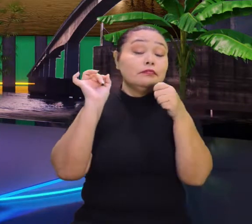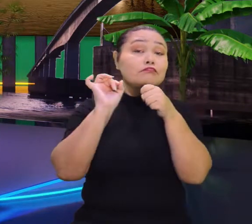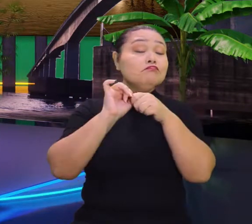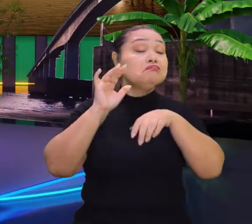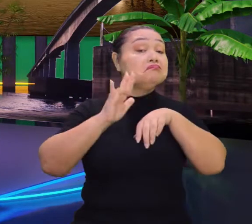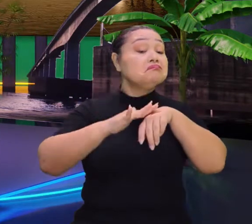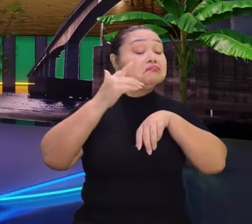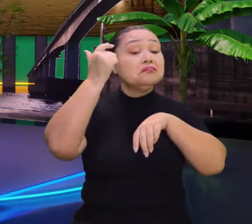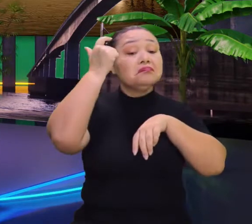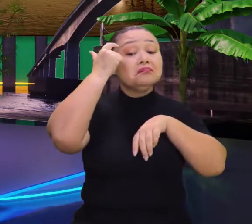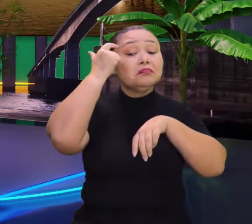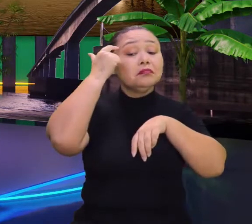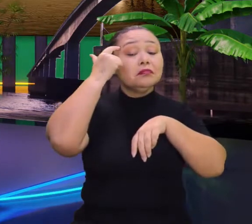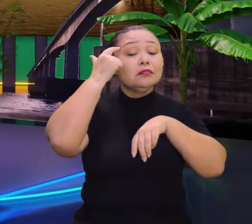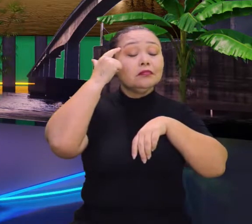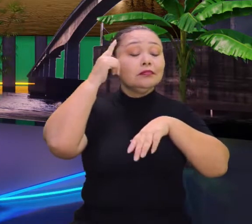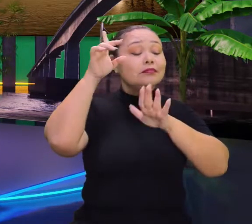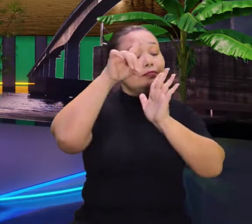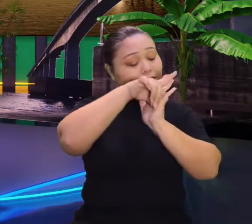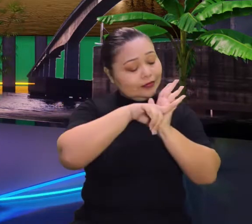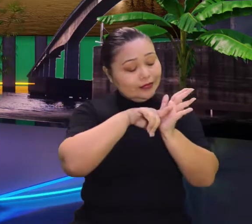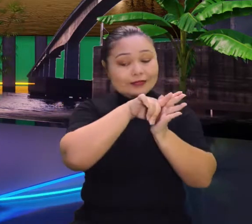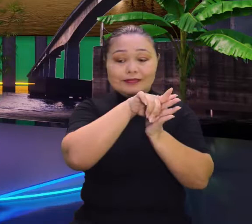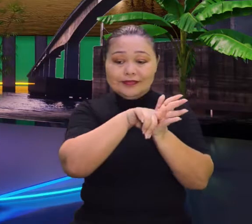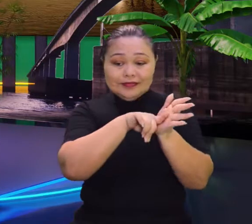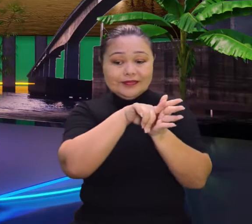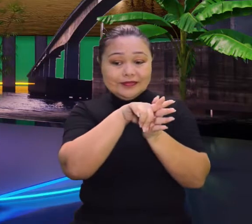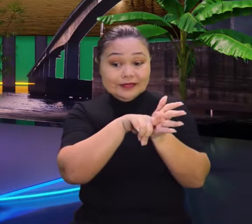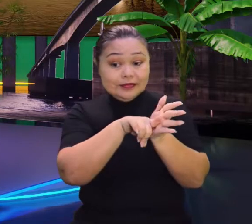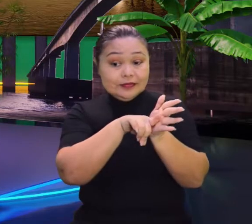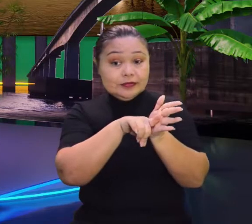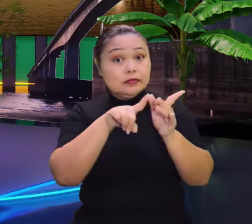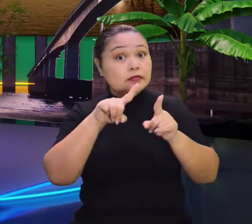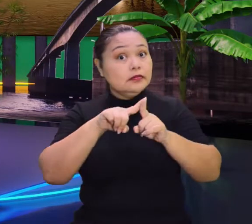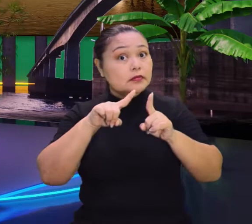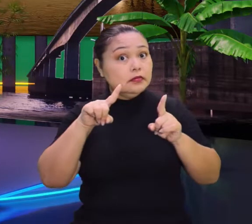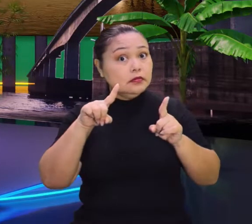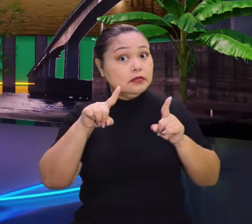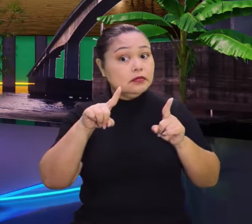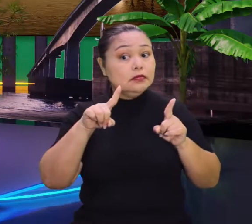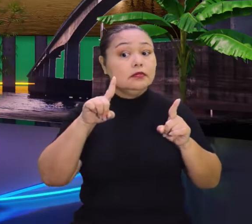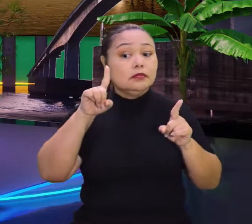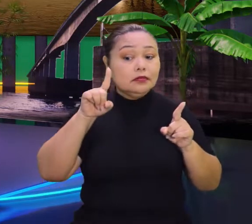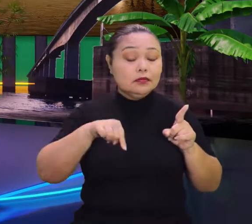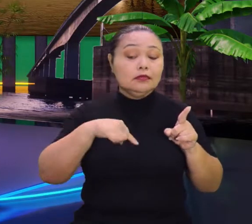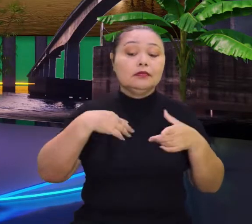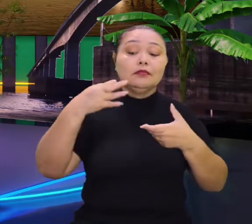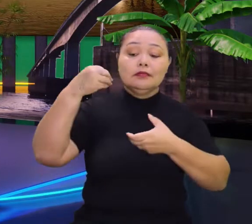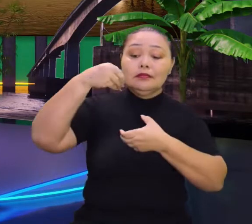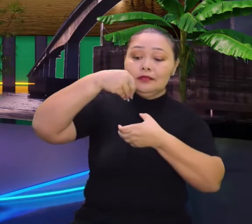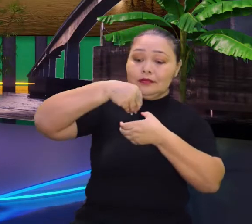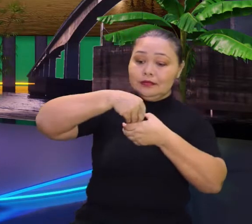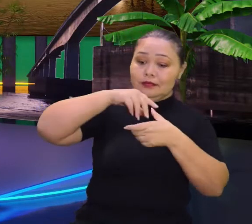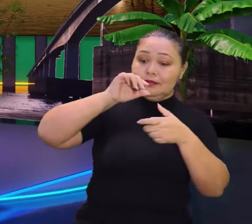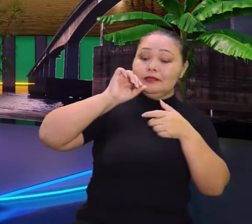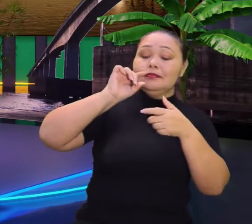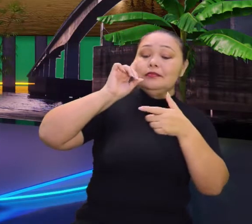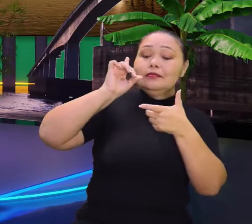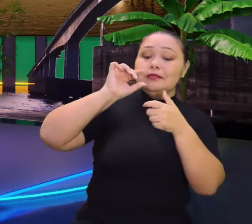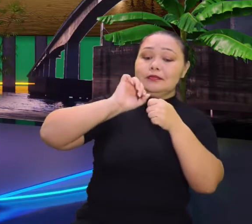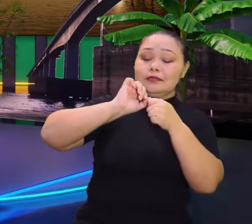tiveram a ideia de fazer, né, a estrada de ferro. Mas a ideia foi dentro do Tratado